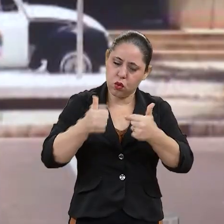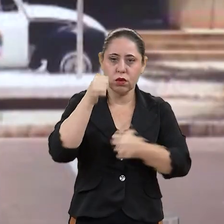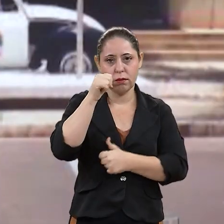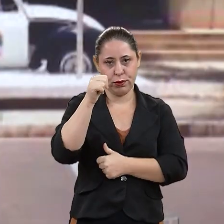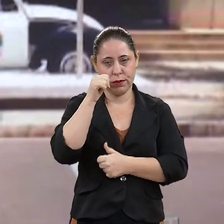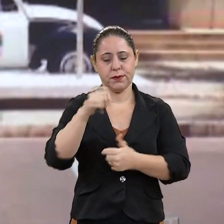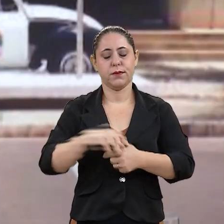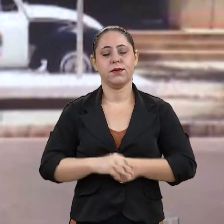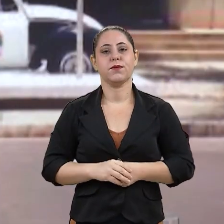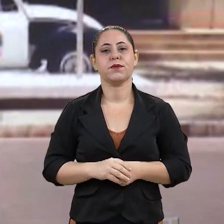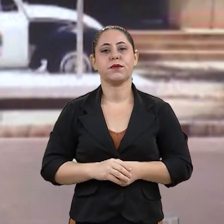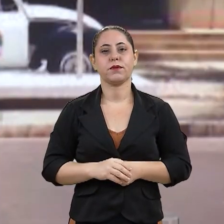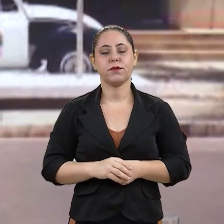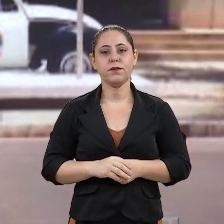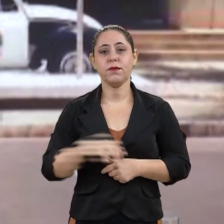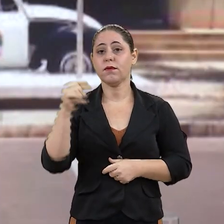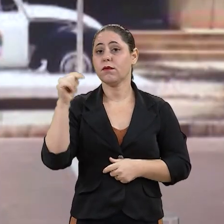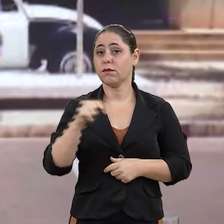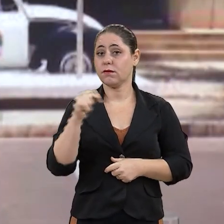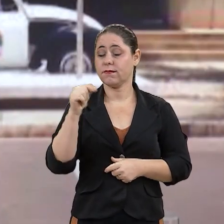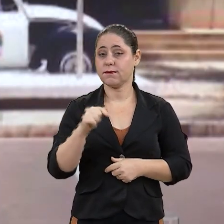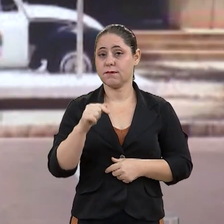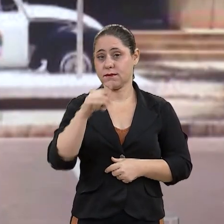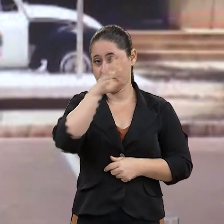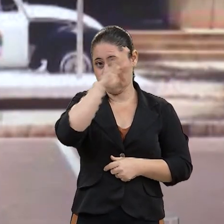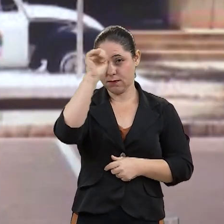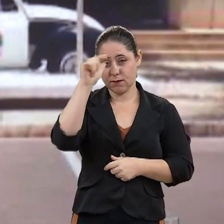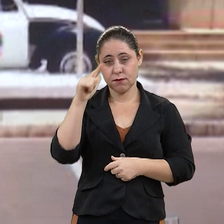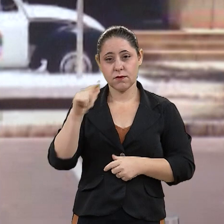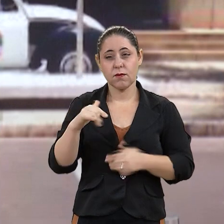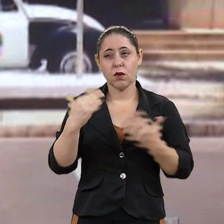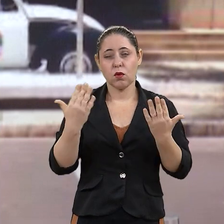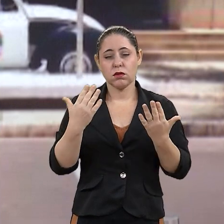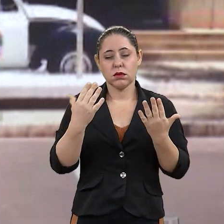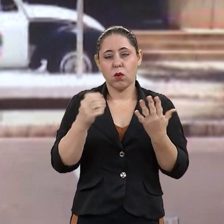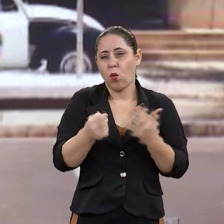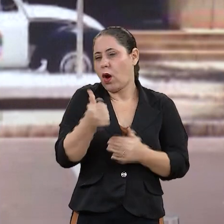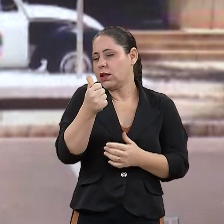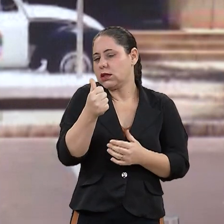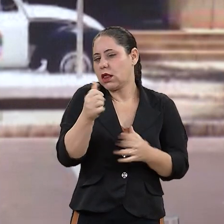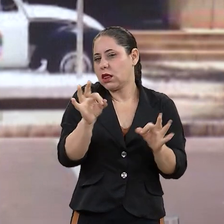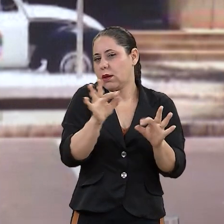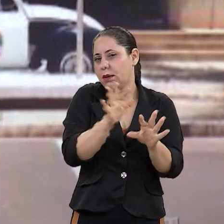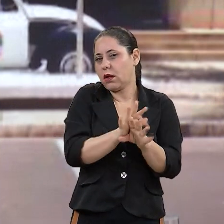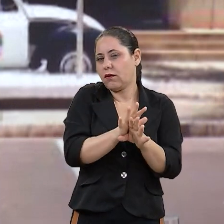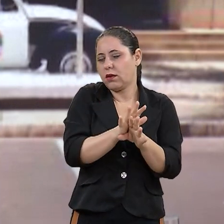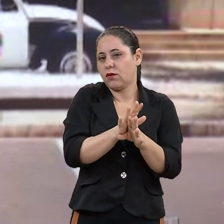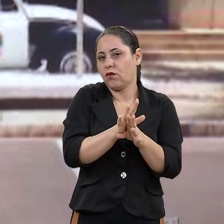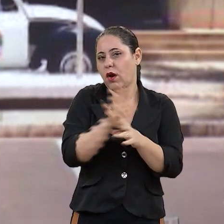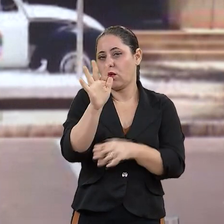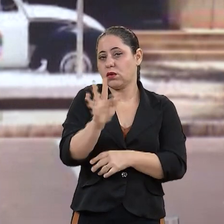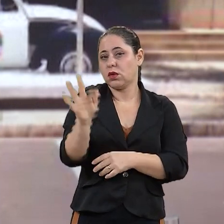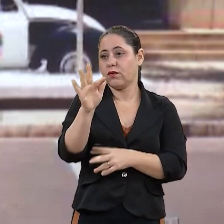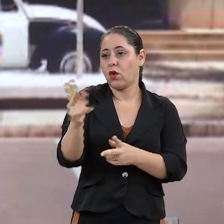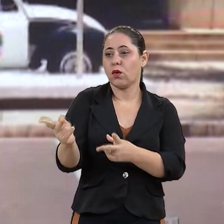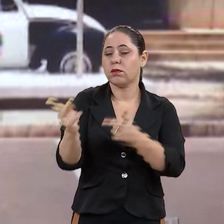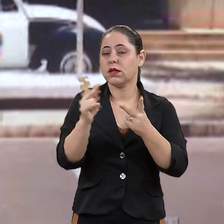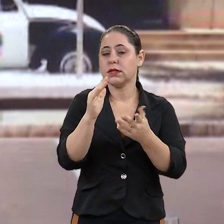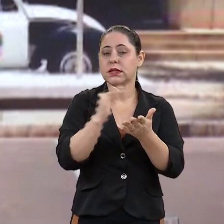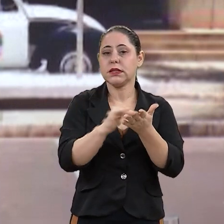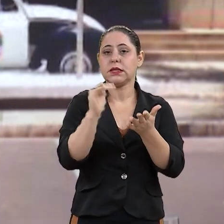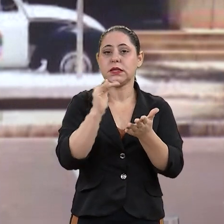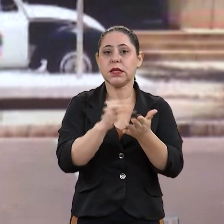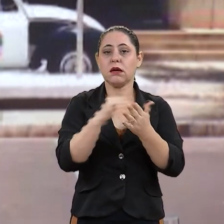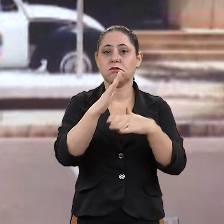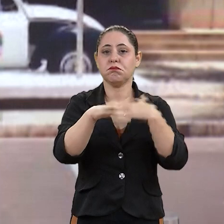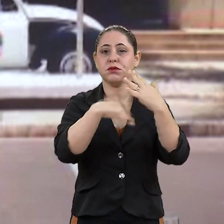da luta feminista, né? E aqui no Mato Grosso do Sul ainda, quando eu estava terminando a faculdade, eu fui convidada para trabalhar